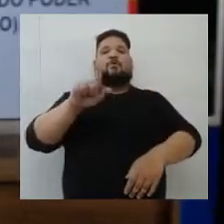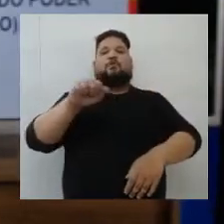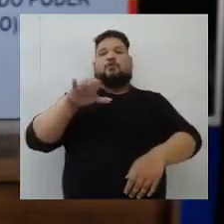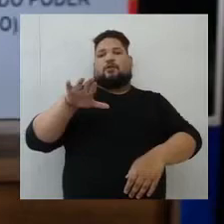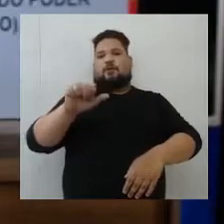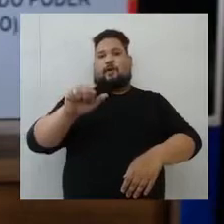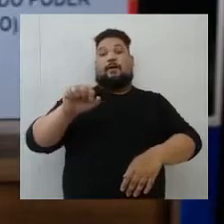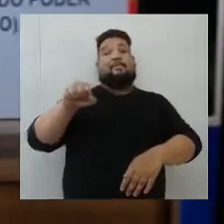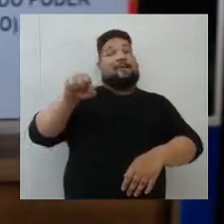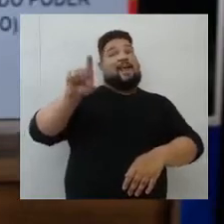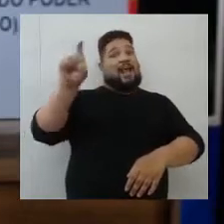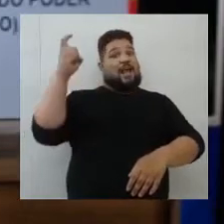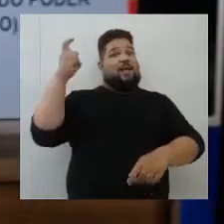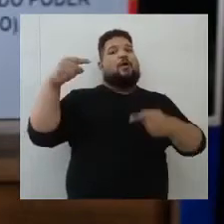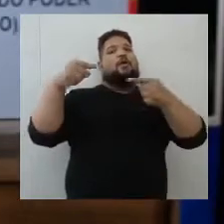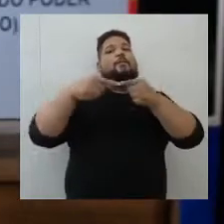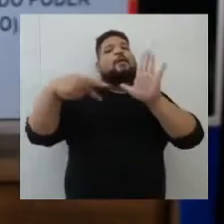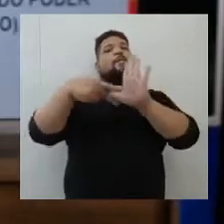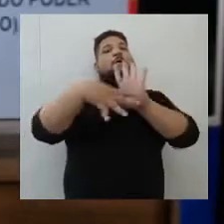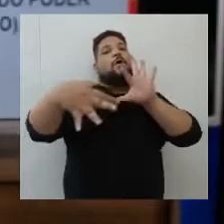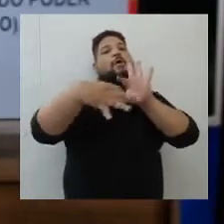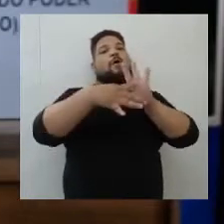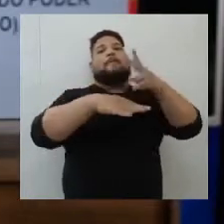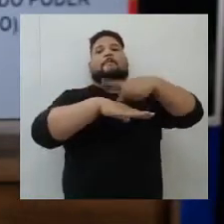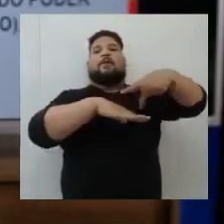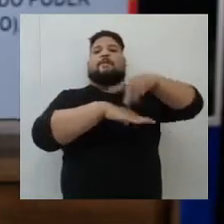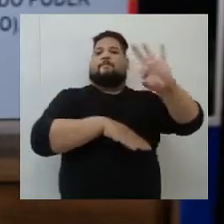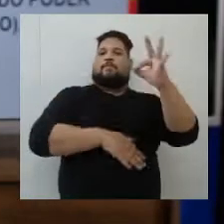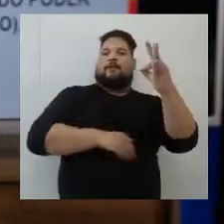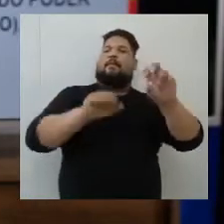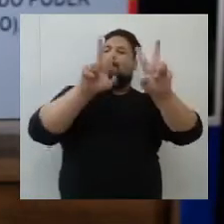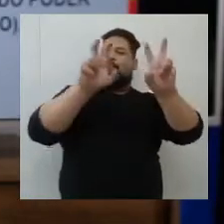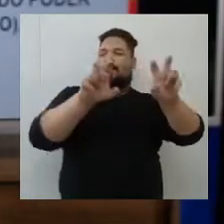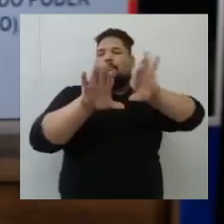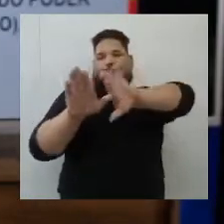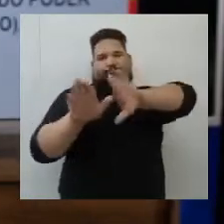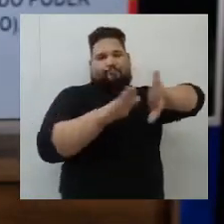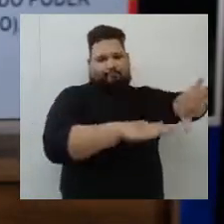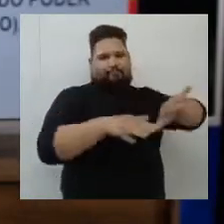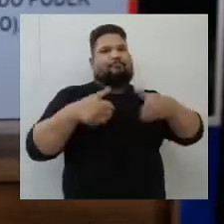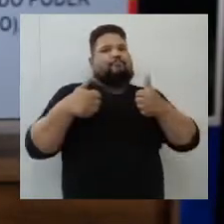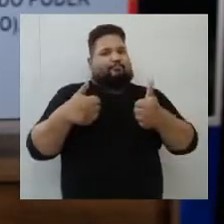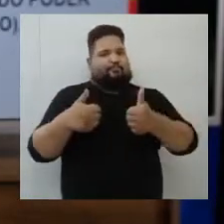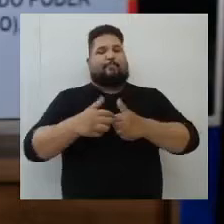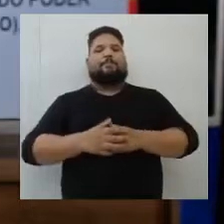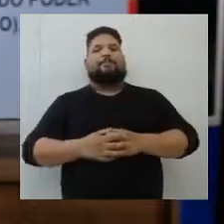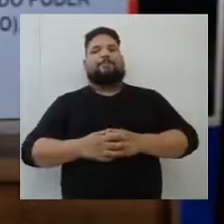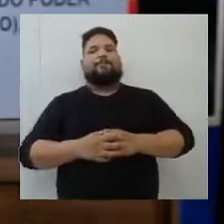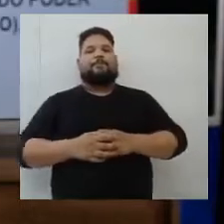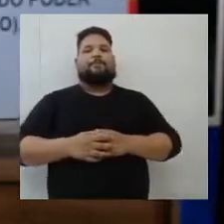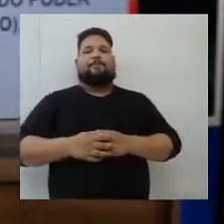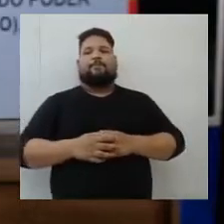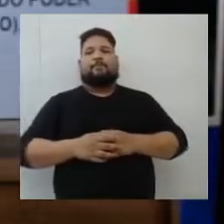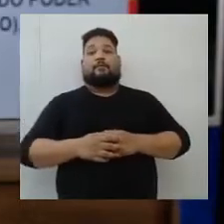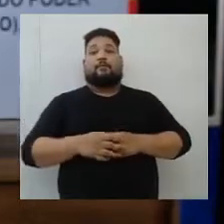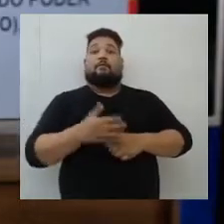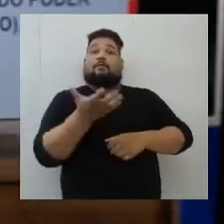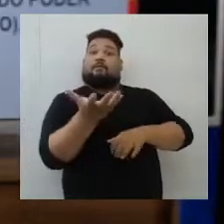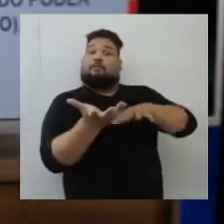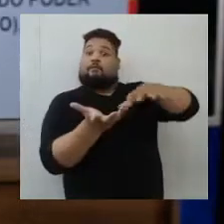uma região do território francês. Mas isso é uma outra história, tá certo? Então, o fim do